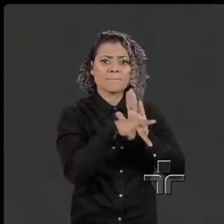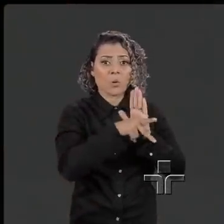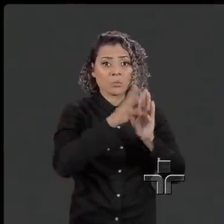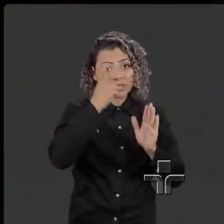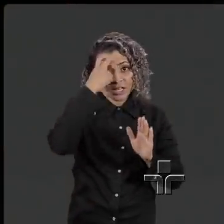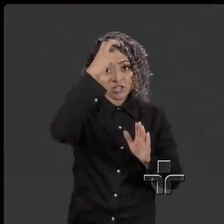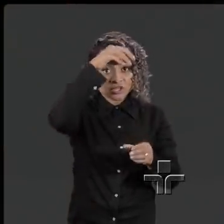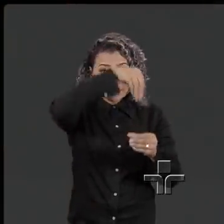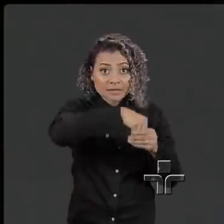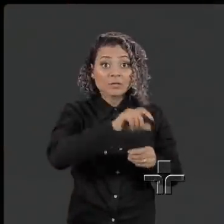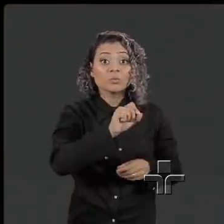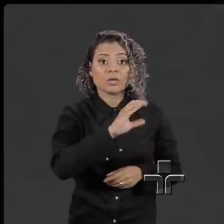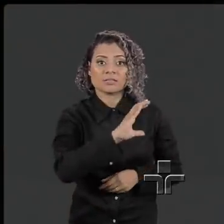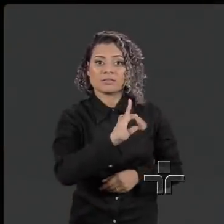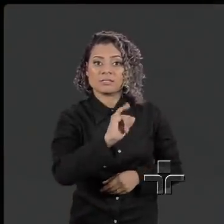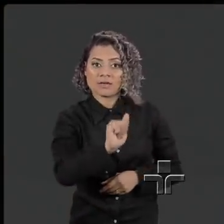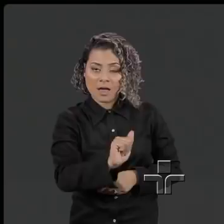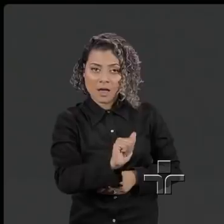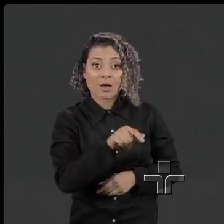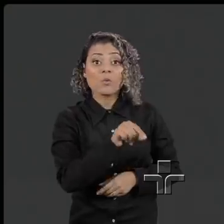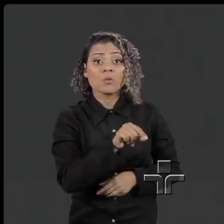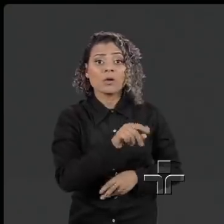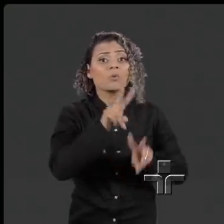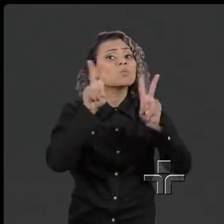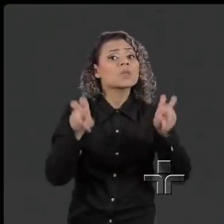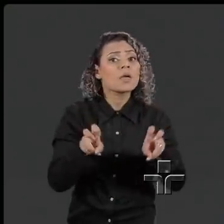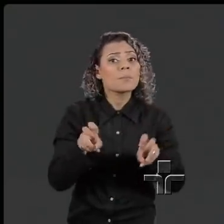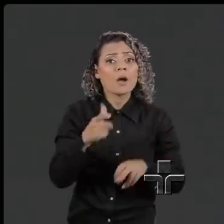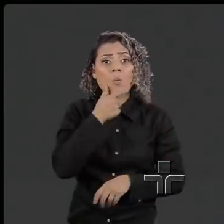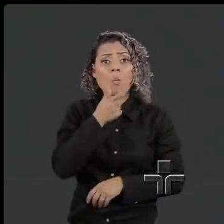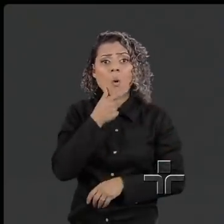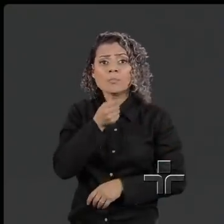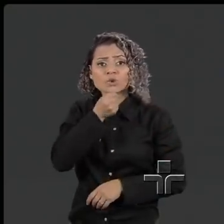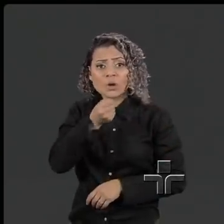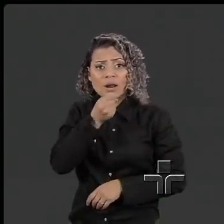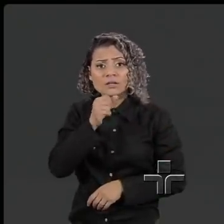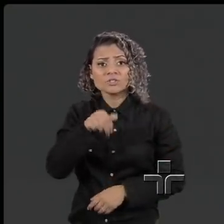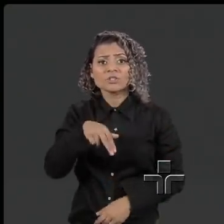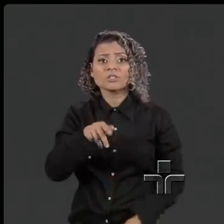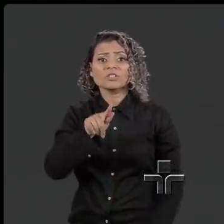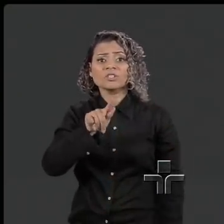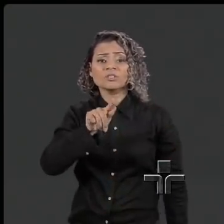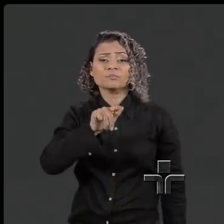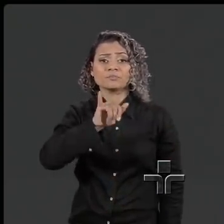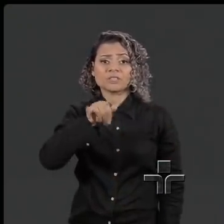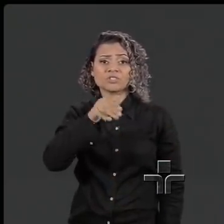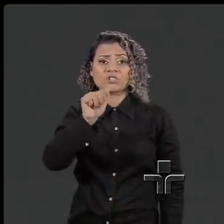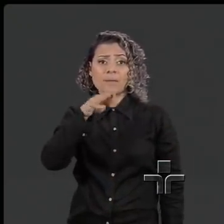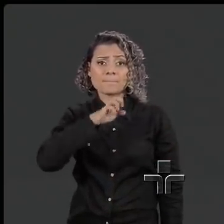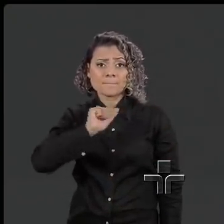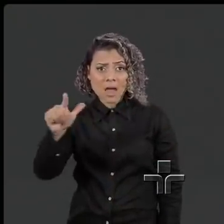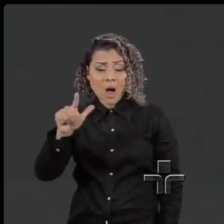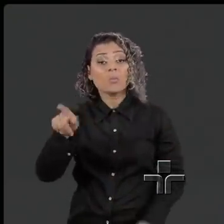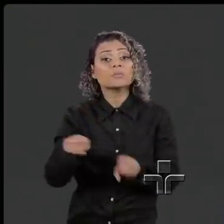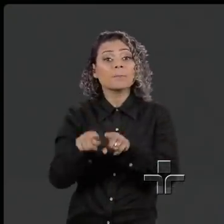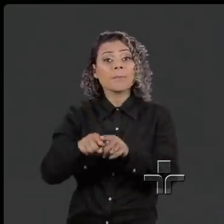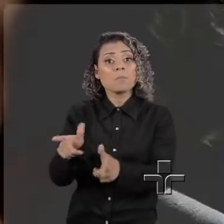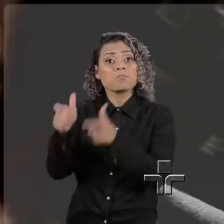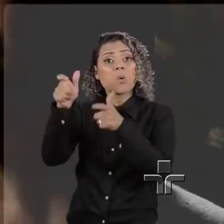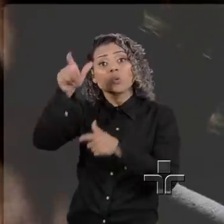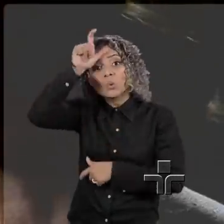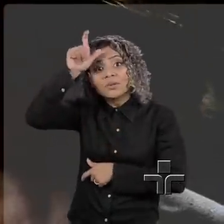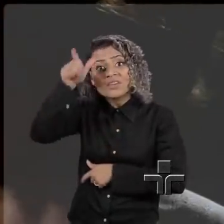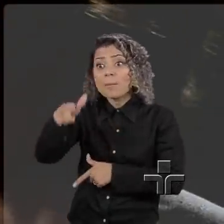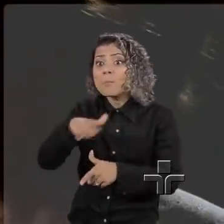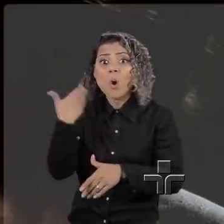interna, especificamente a CIA, sobre o caso do assassinato brutal de Jamal Khashoggi na Embaixada da Arábia Saudita na Turquia.